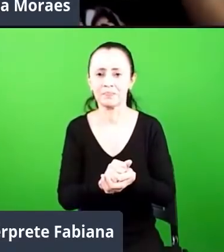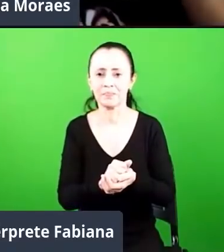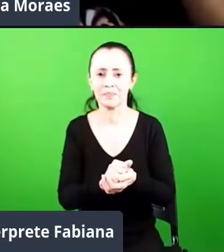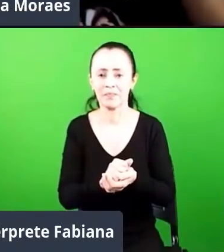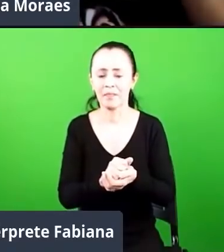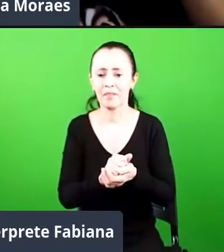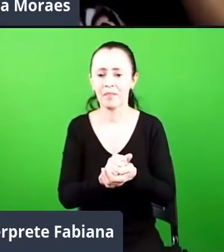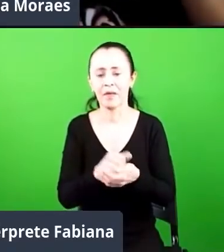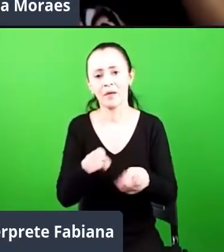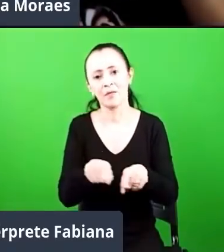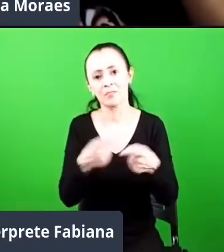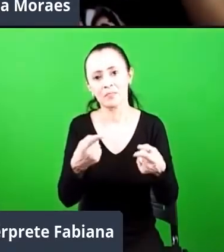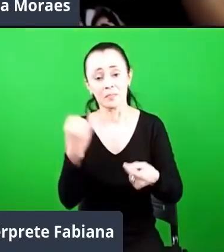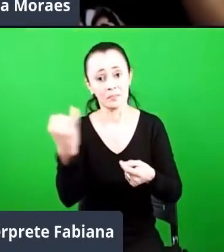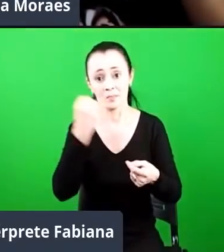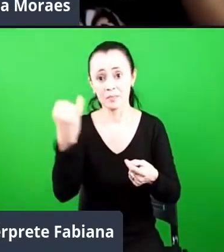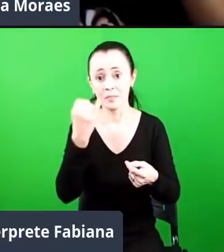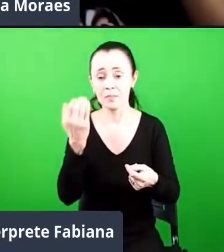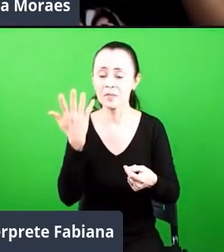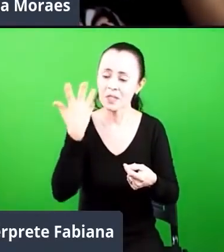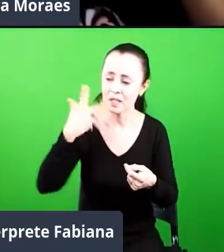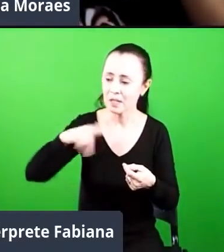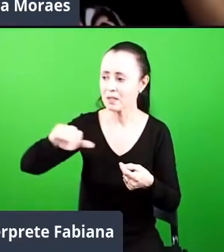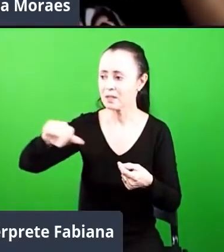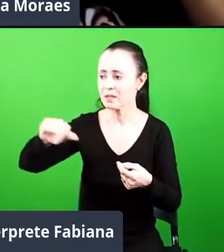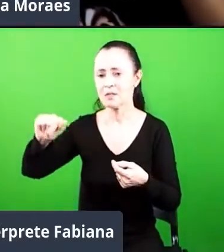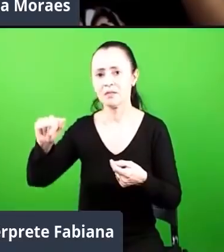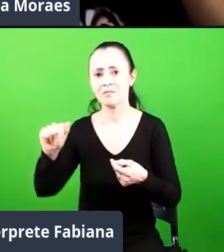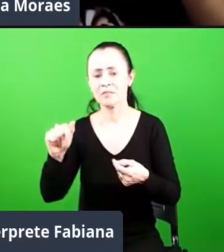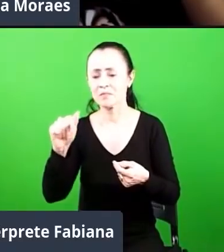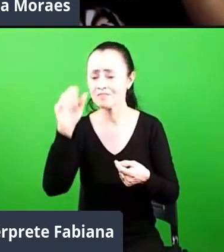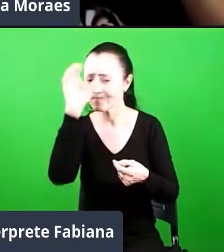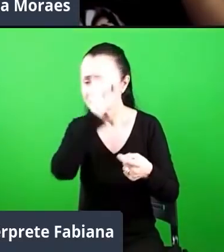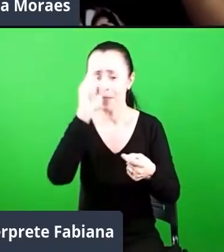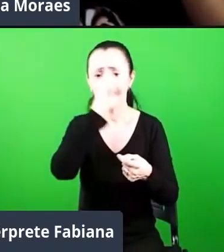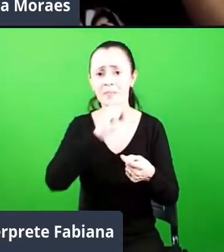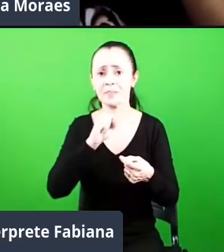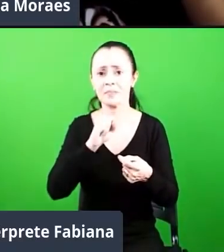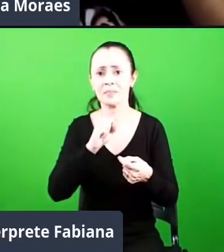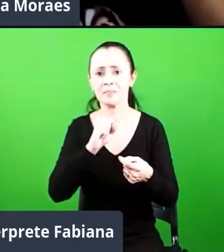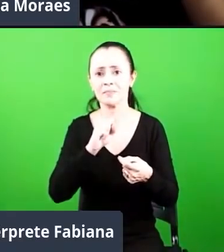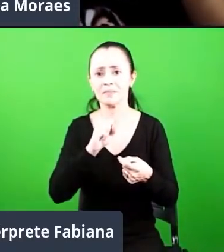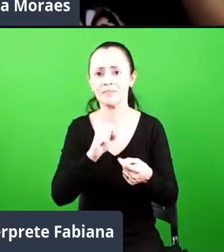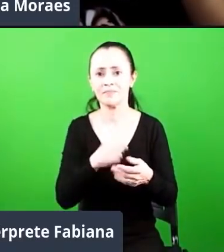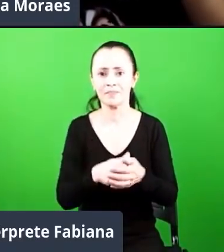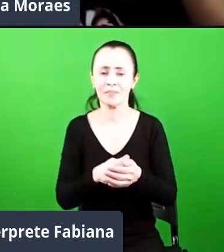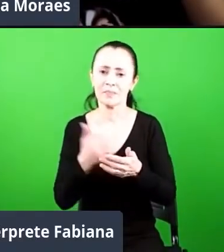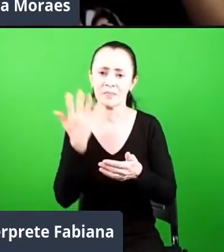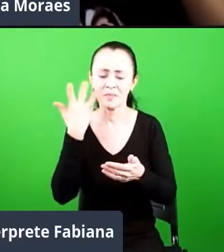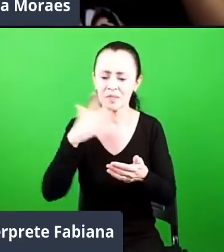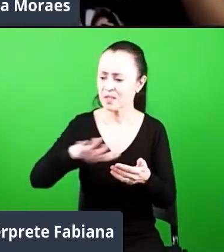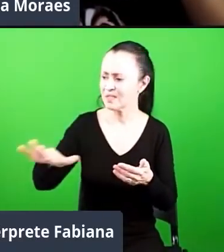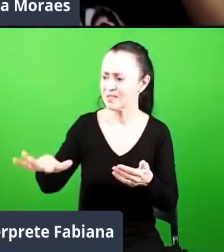mundo letrado, né? As atividades que nós preparamos têm que por essa finalidade, deixar a criança nesse período que a gente não sabe quanto tempo